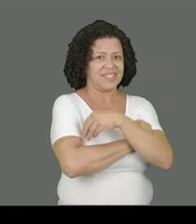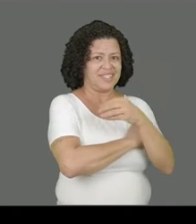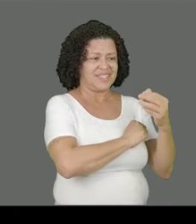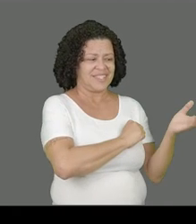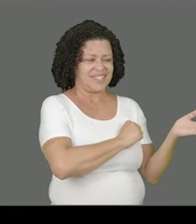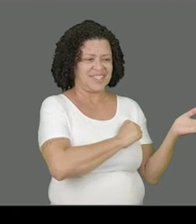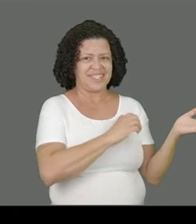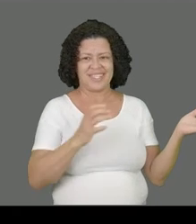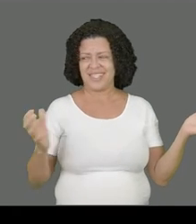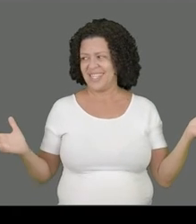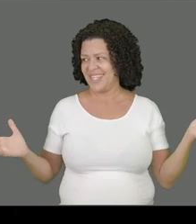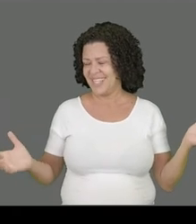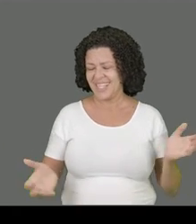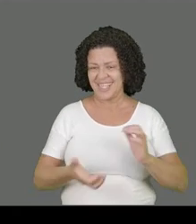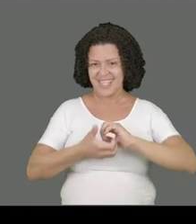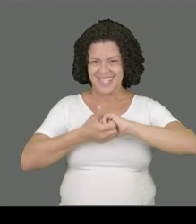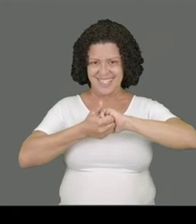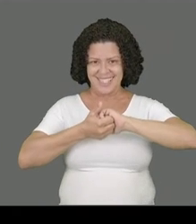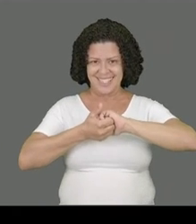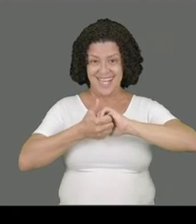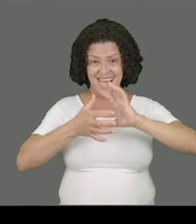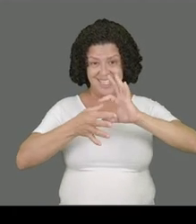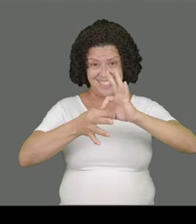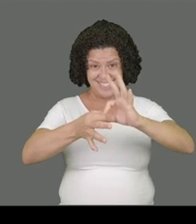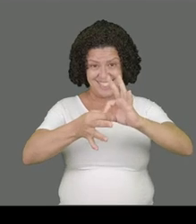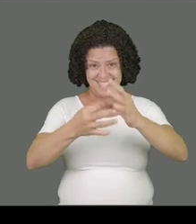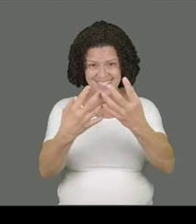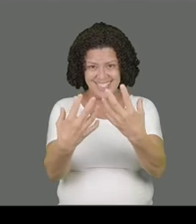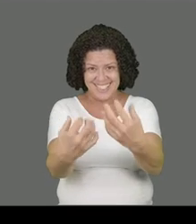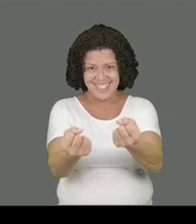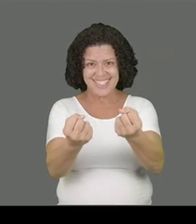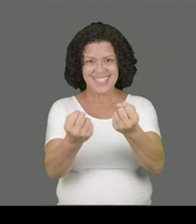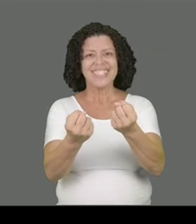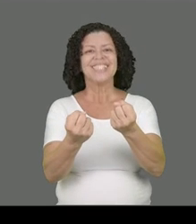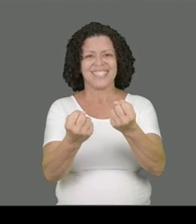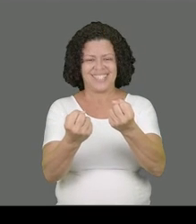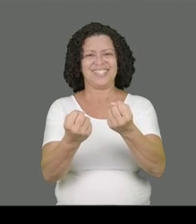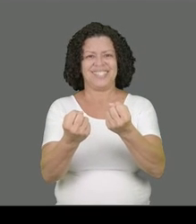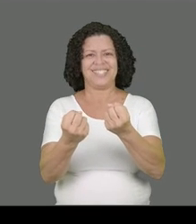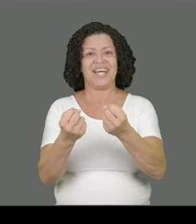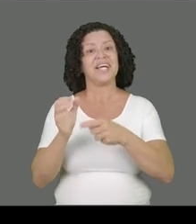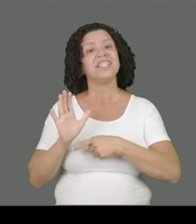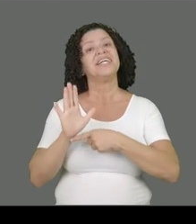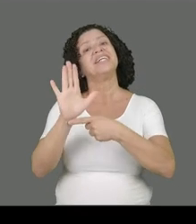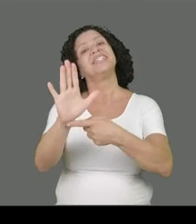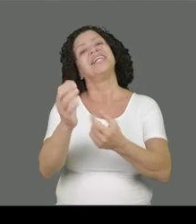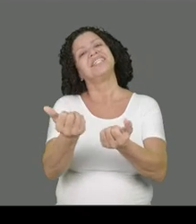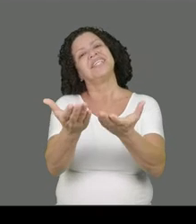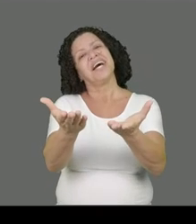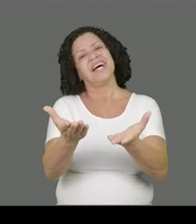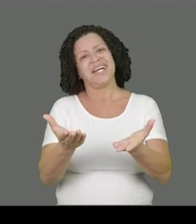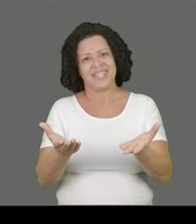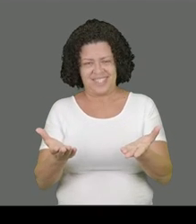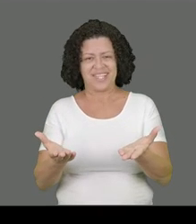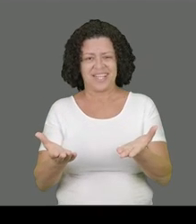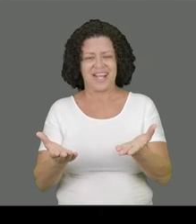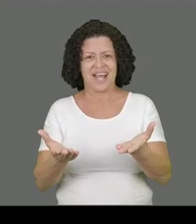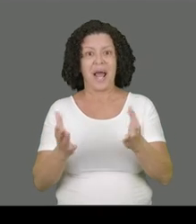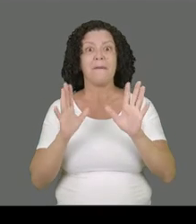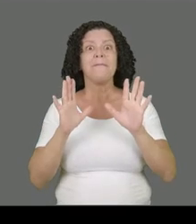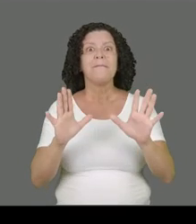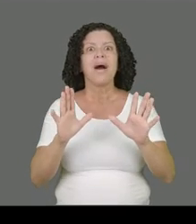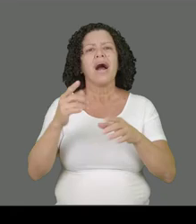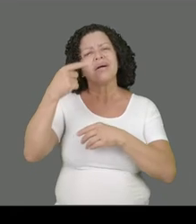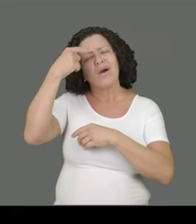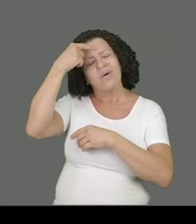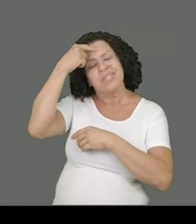seu braço e dá a mão, que se conecta, que aceita o auxílio que está sendo